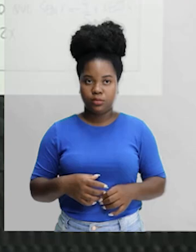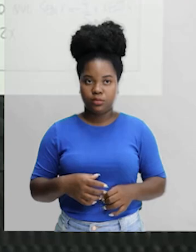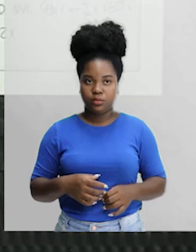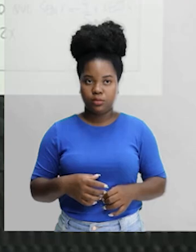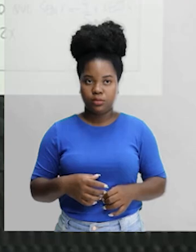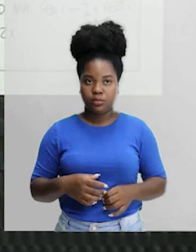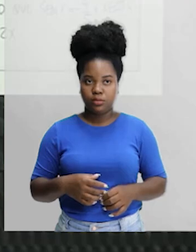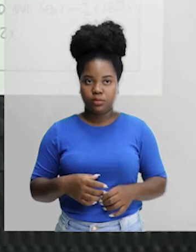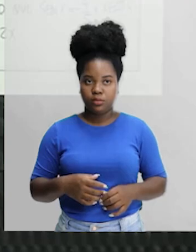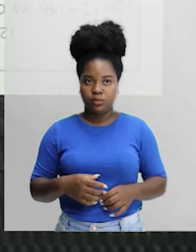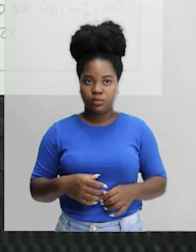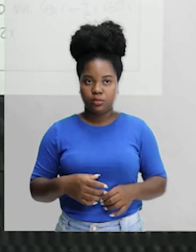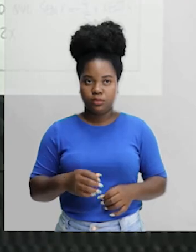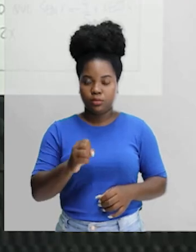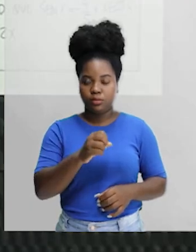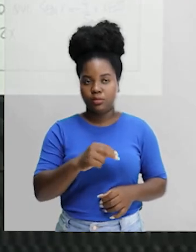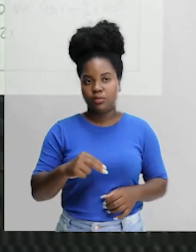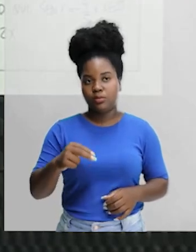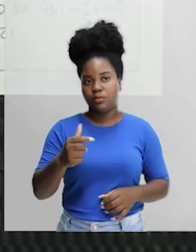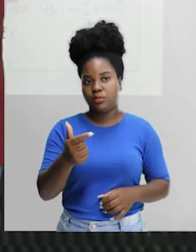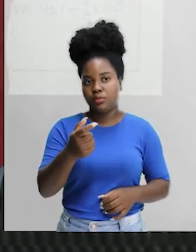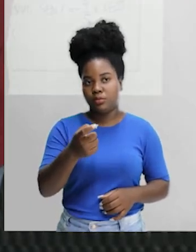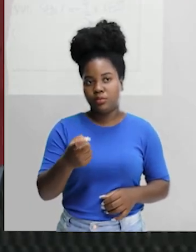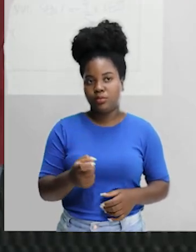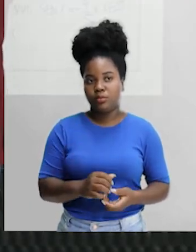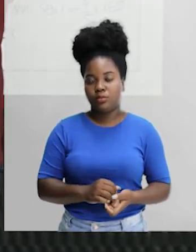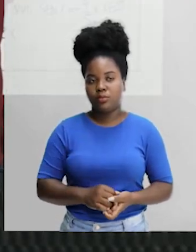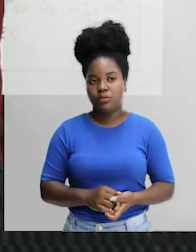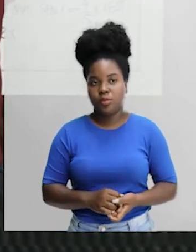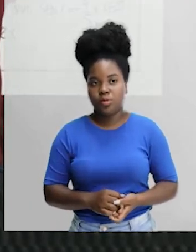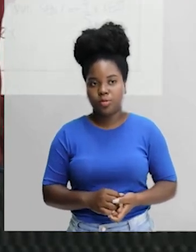Então, vamos lá. Seno ao quadrado de x